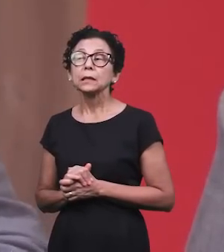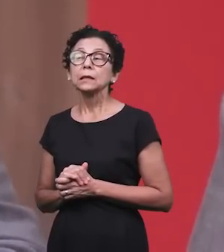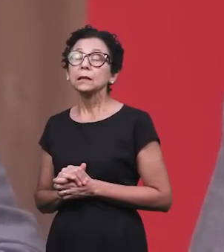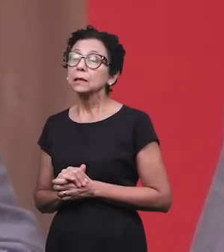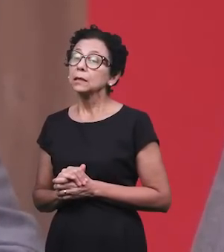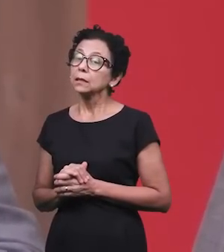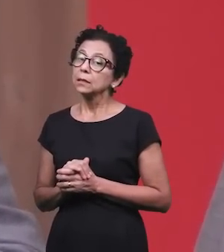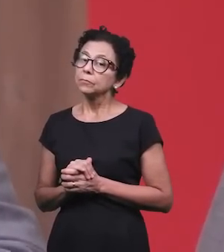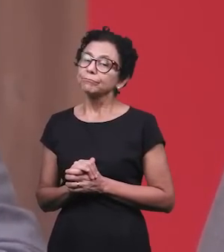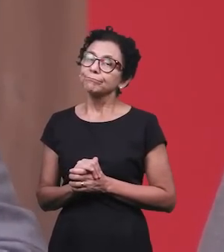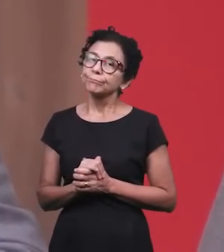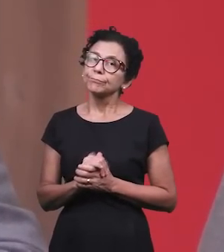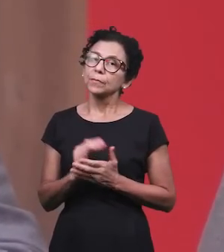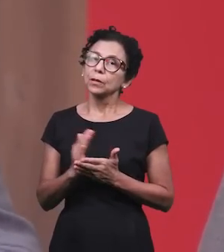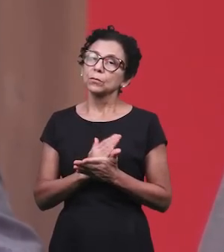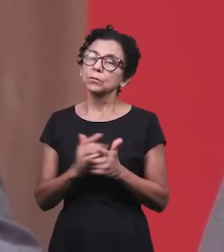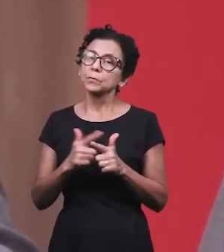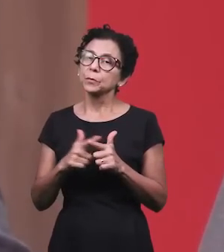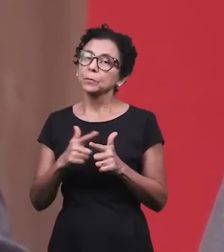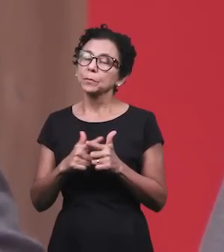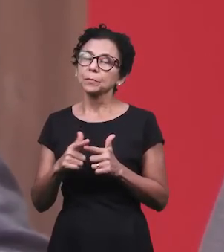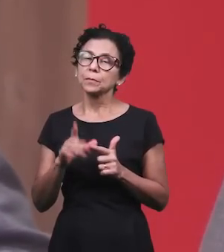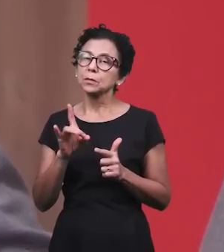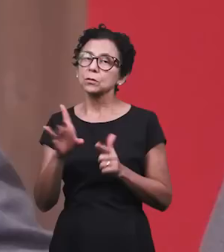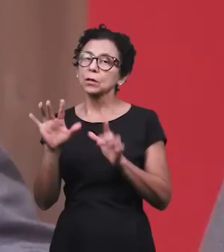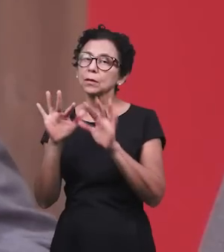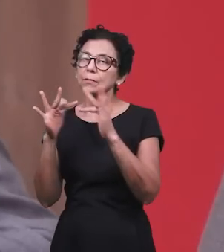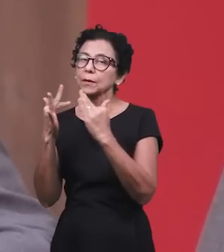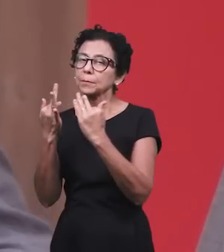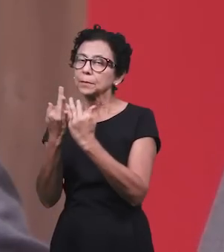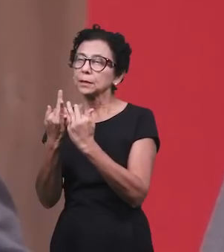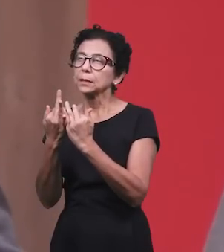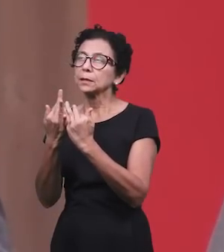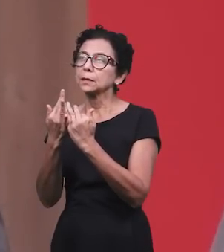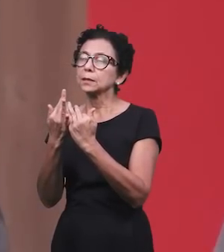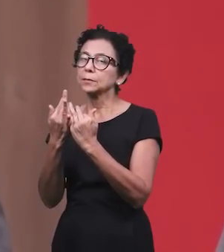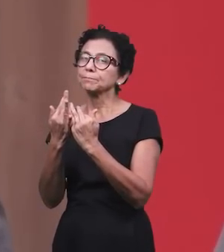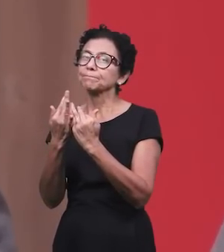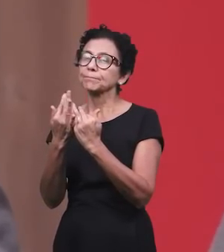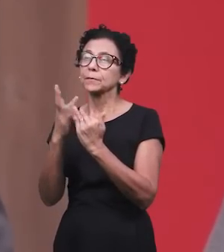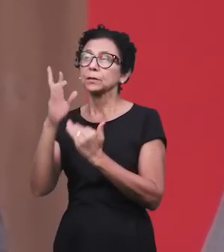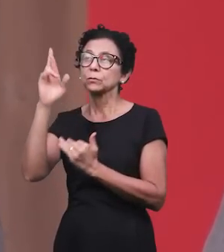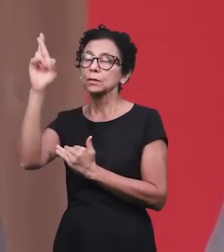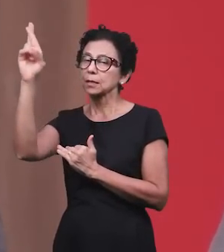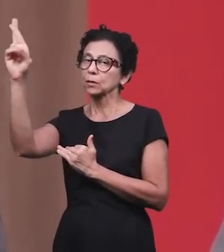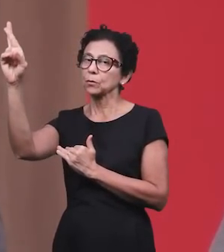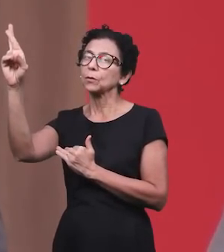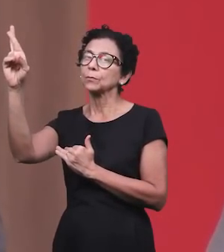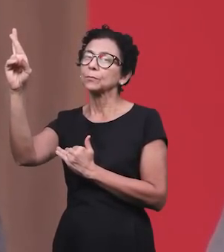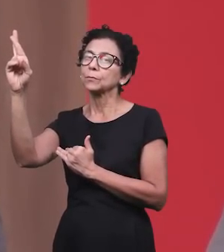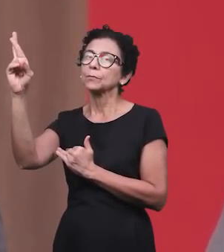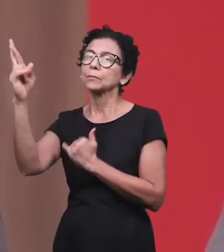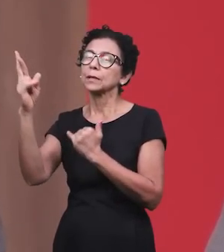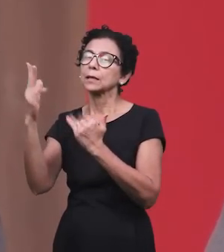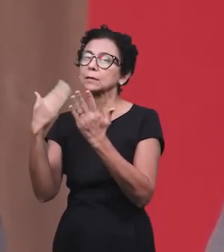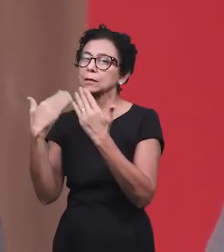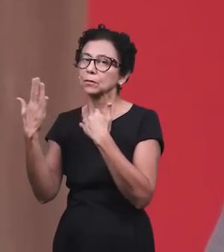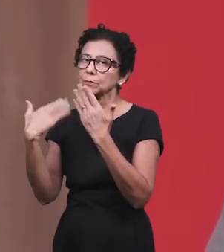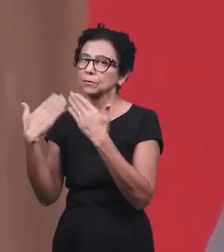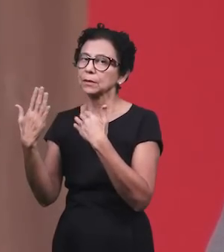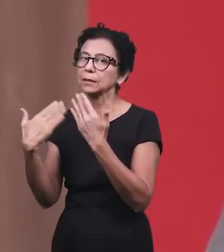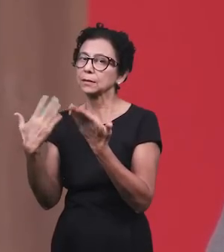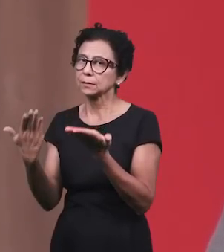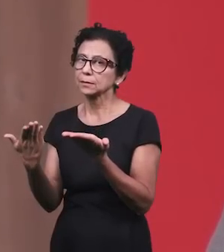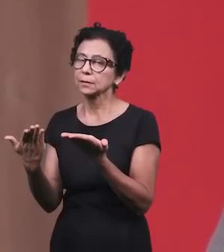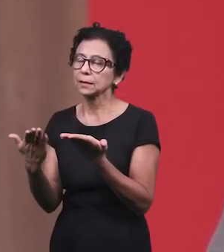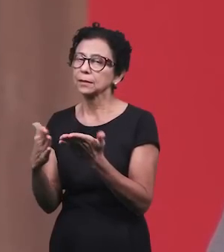família e o Senhor, né? Que não se deve, essa sabedoria, né? É importante, né?